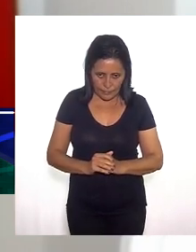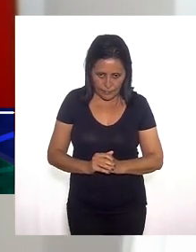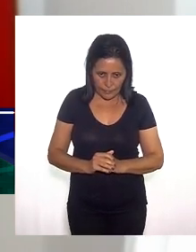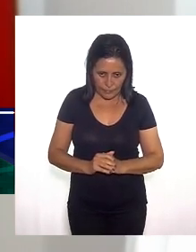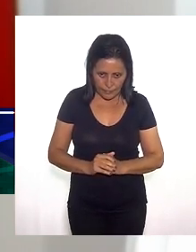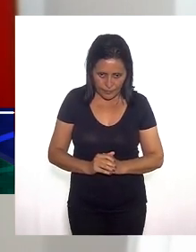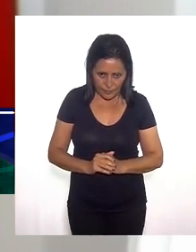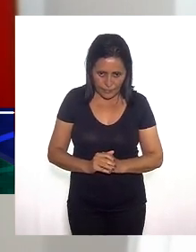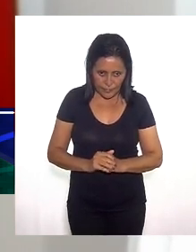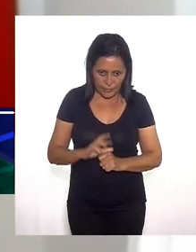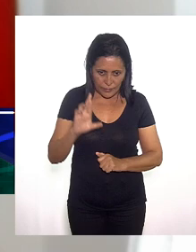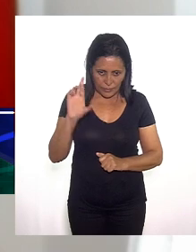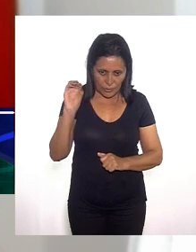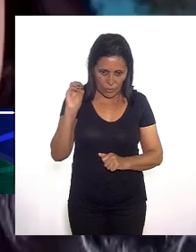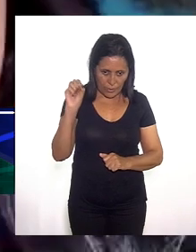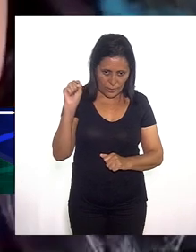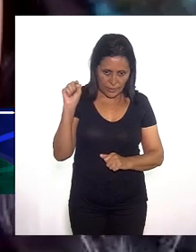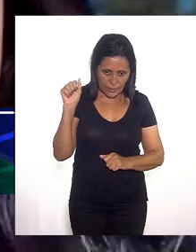Deputada Rosane Félix.